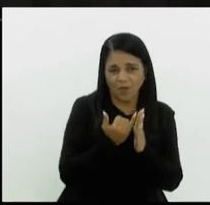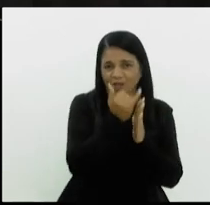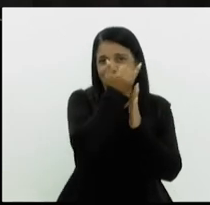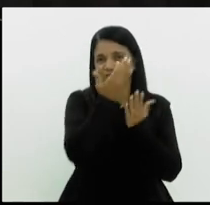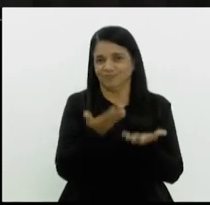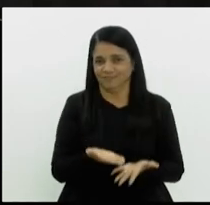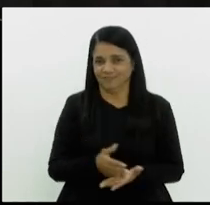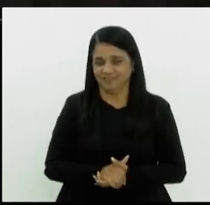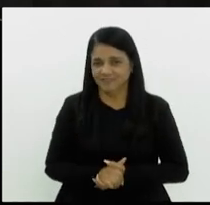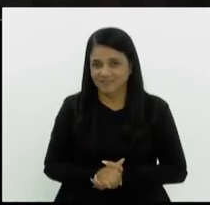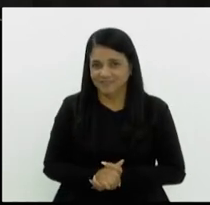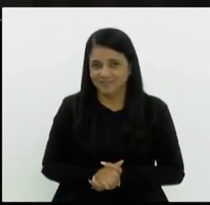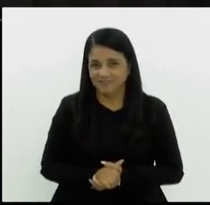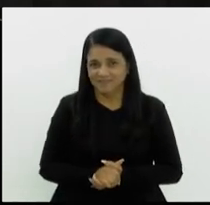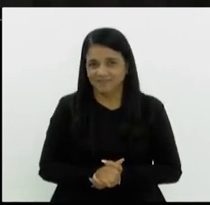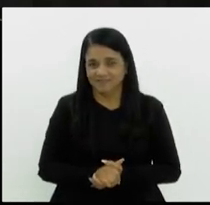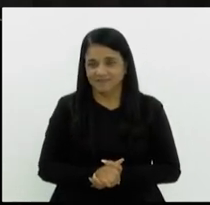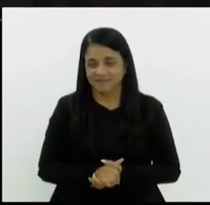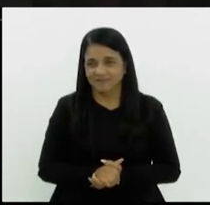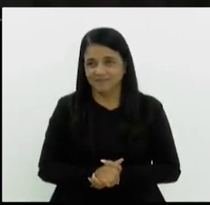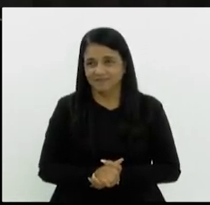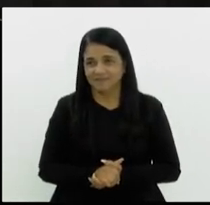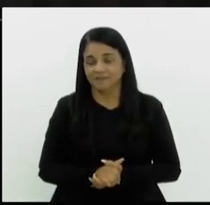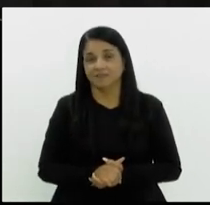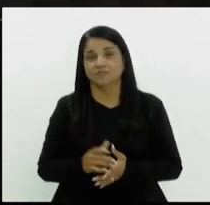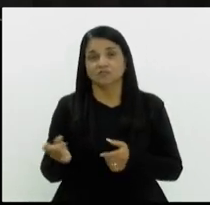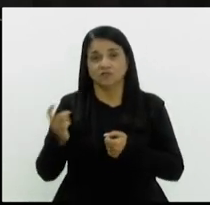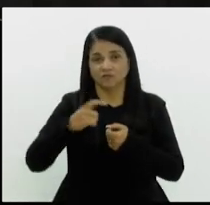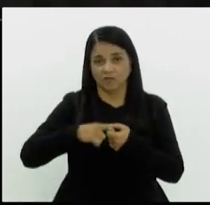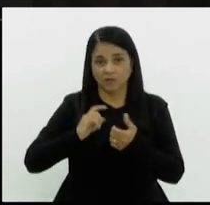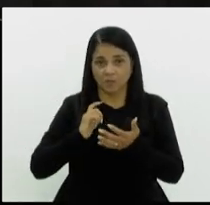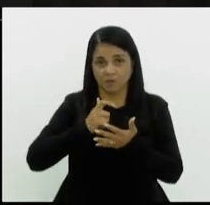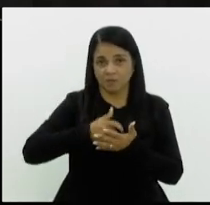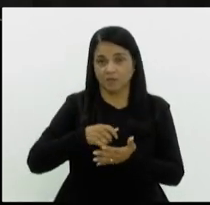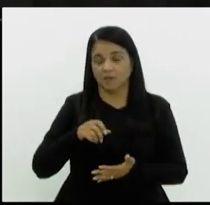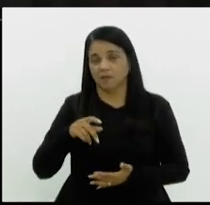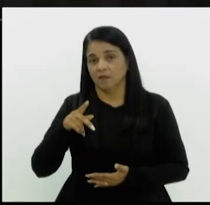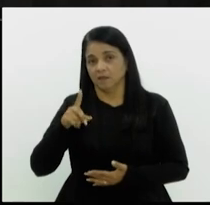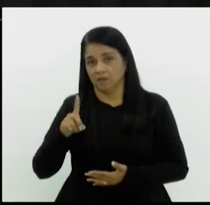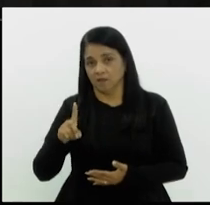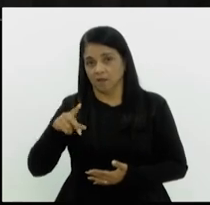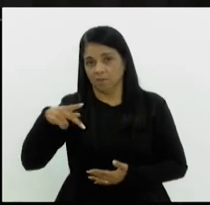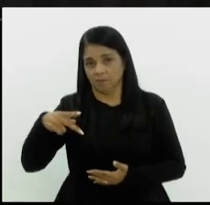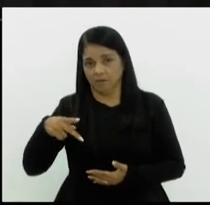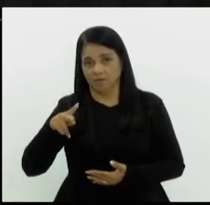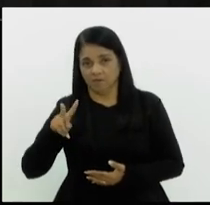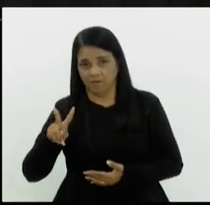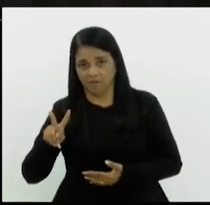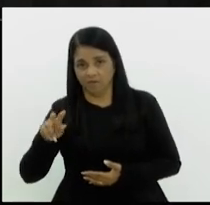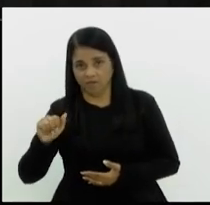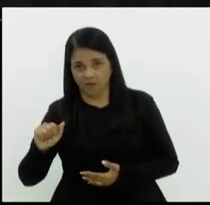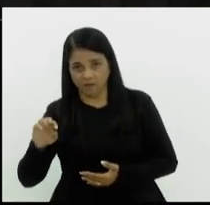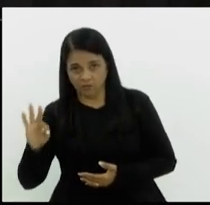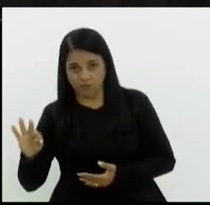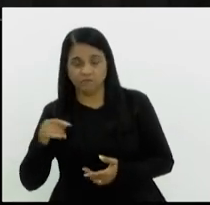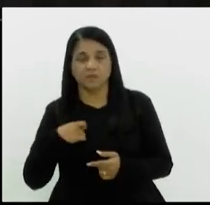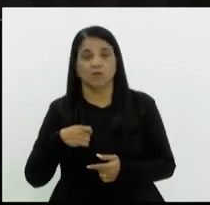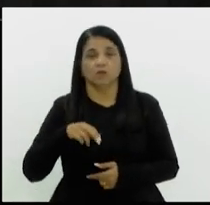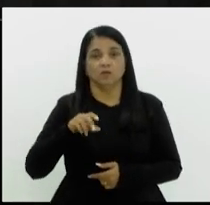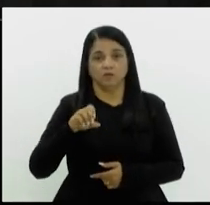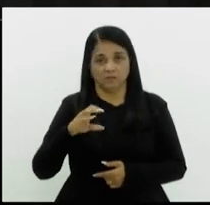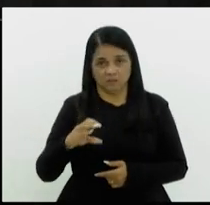arrecadar impostos. De volta o DPVAT, de volta o CRV, e vamos